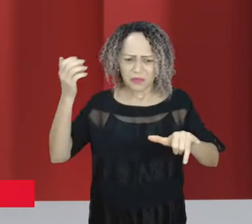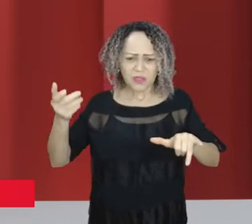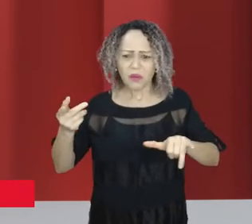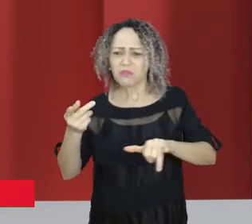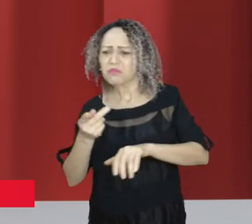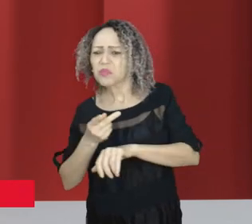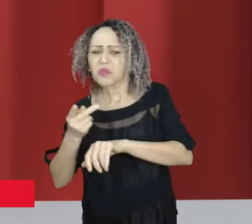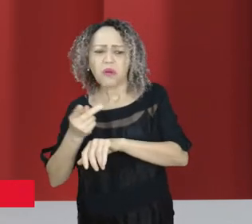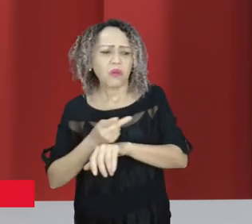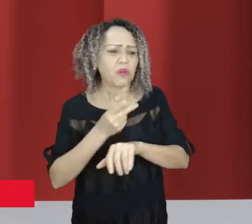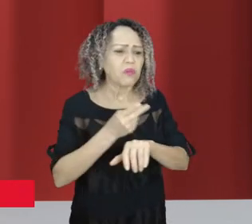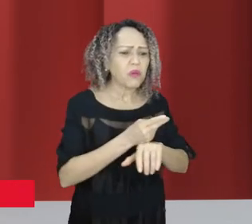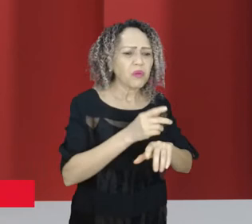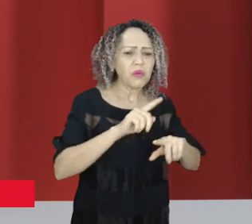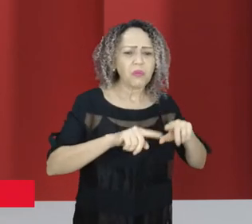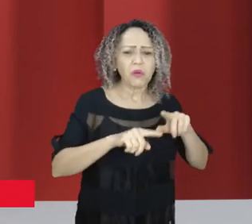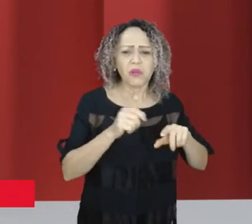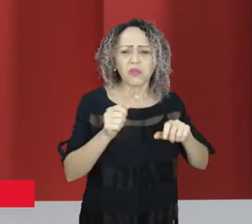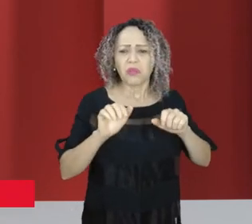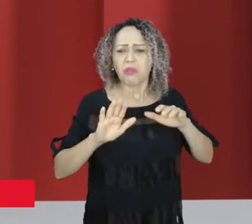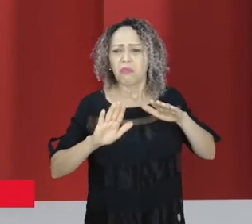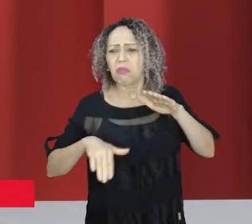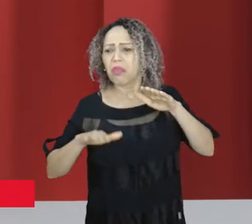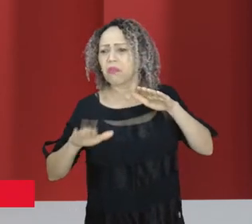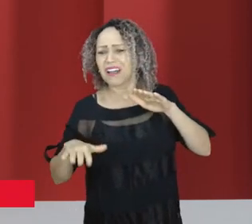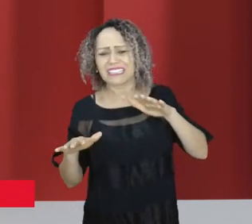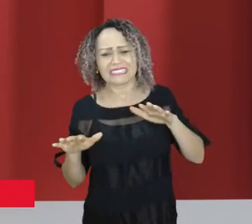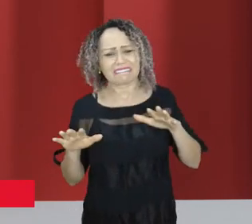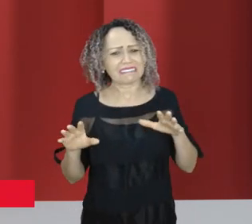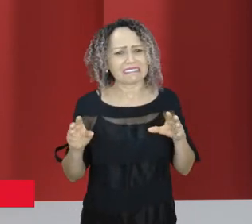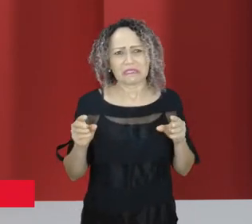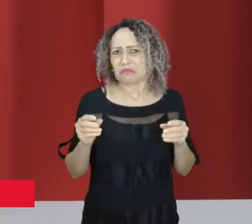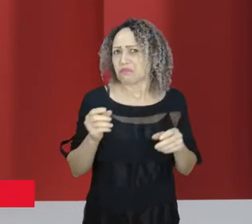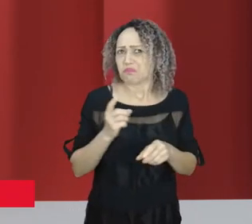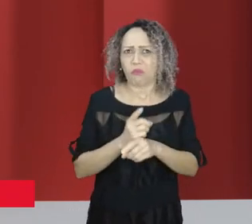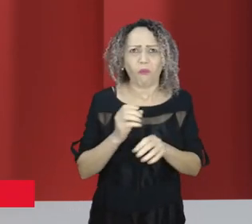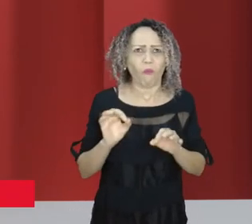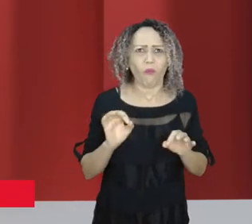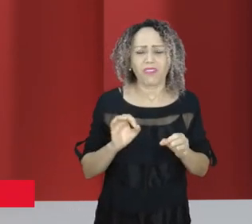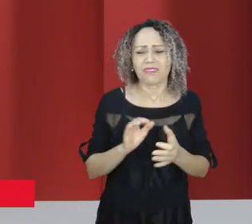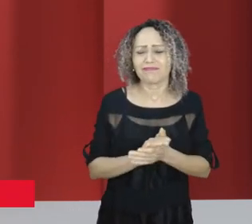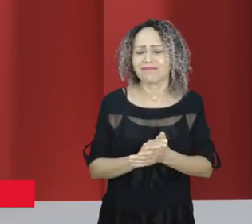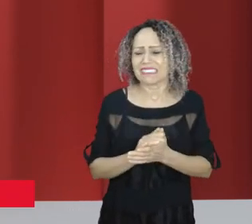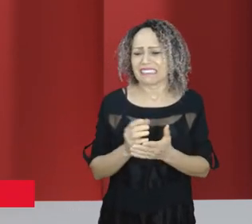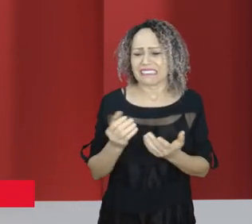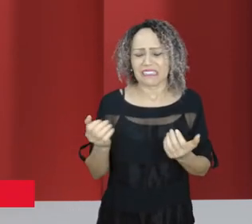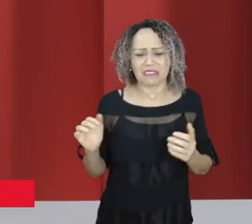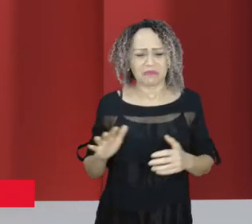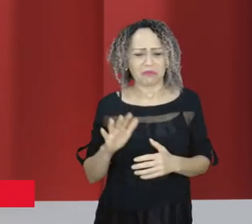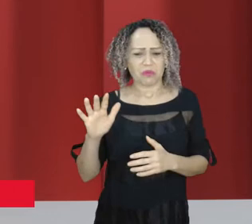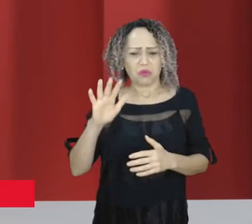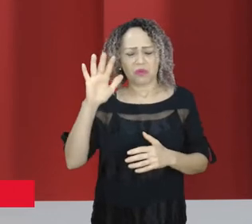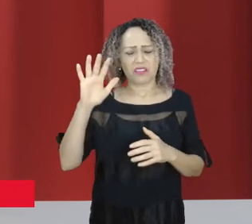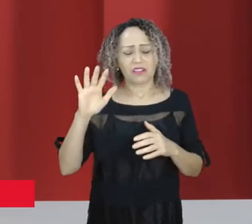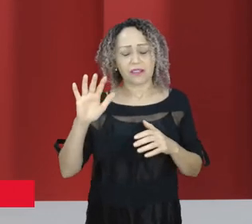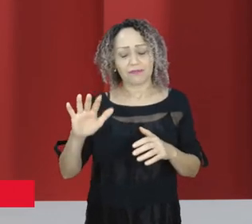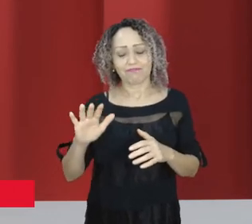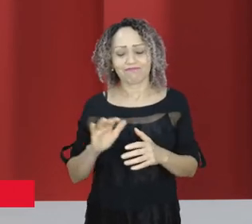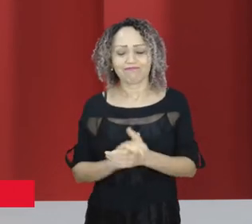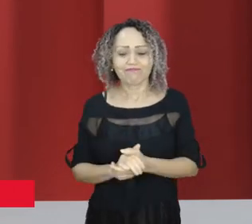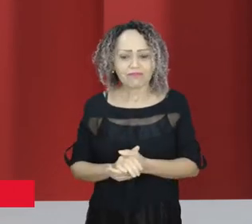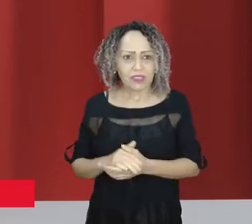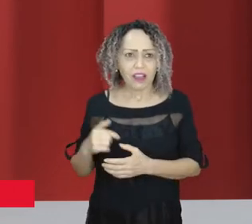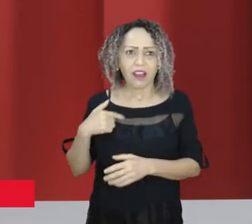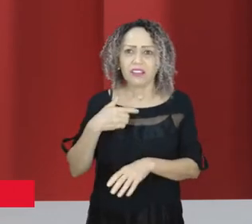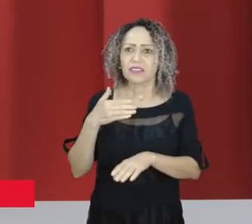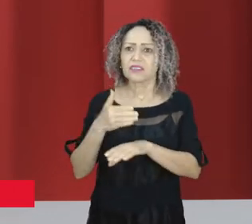básico continua muito caro, diz a Jos Negreiros aqui. Quando a gente faz supermercado, é essa tristeza mesmo, a gente vê no